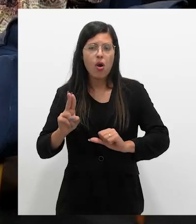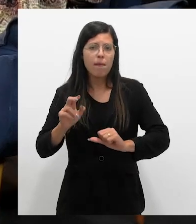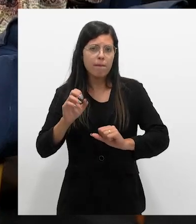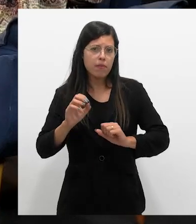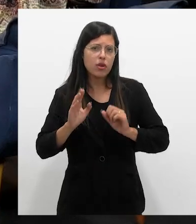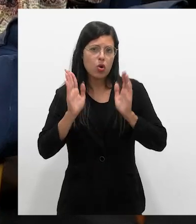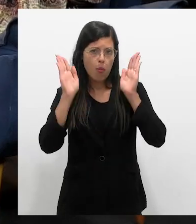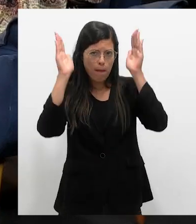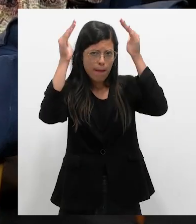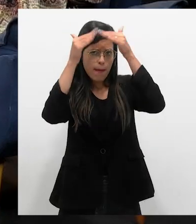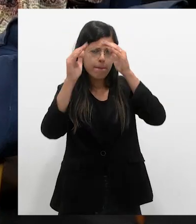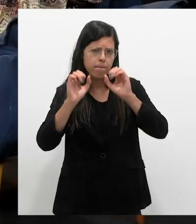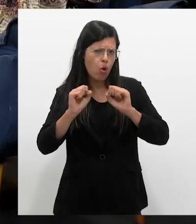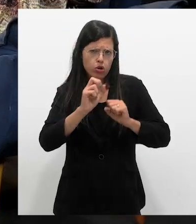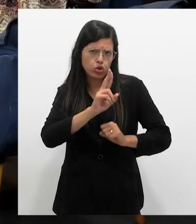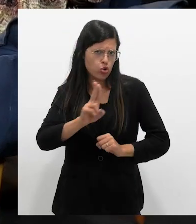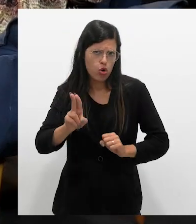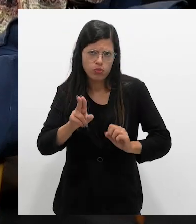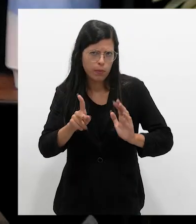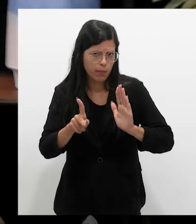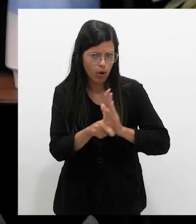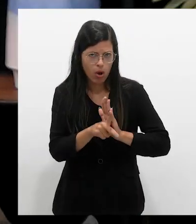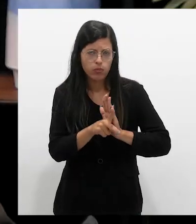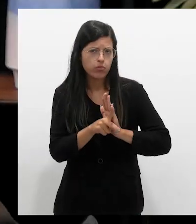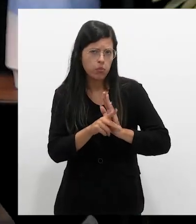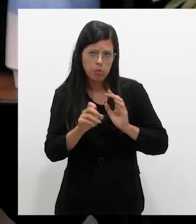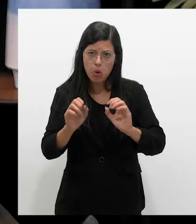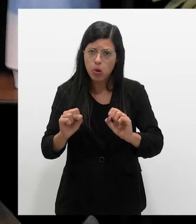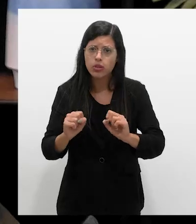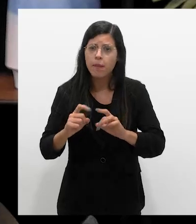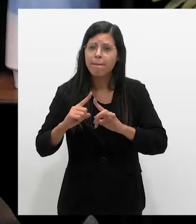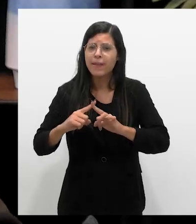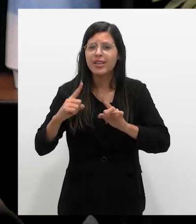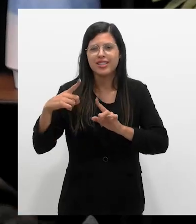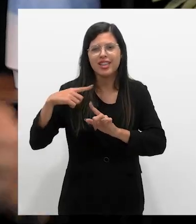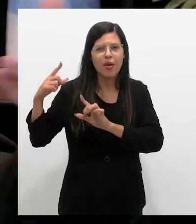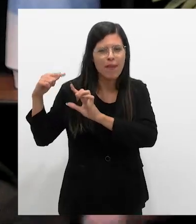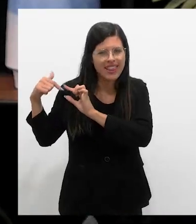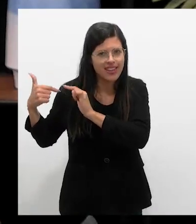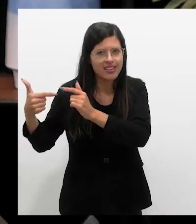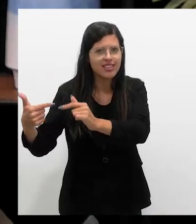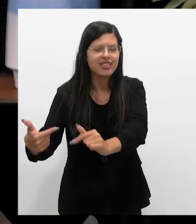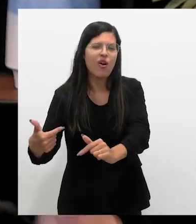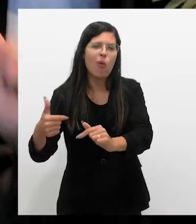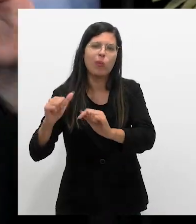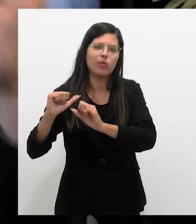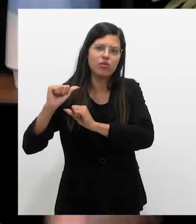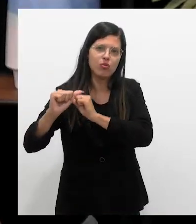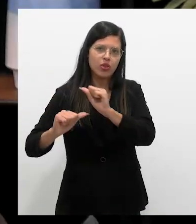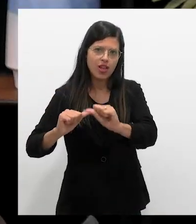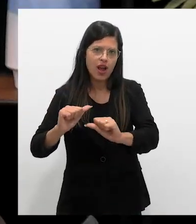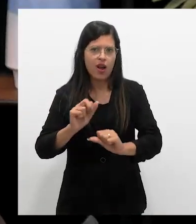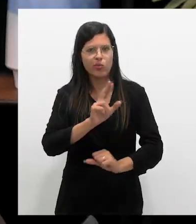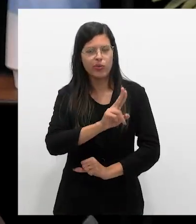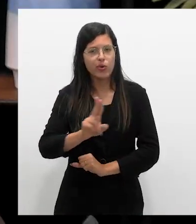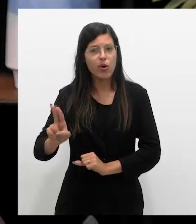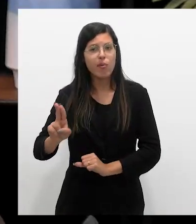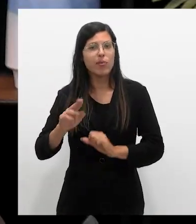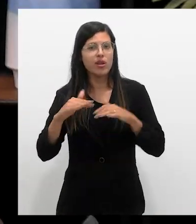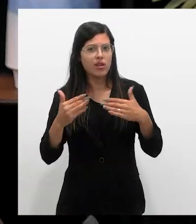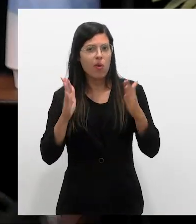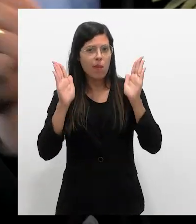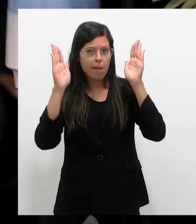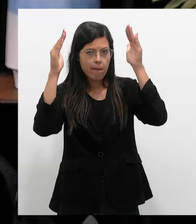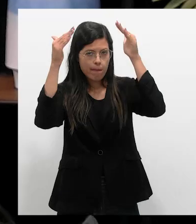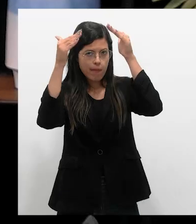tese, o Papa poderia usar o seu nome de batismo, seu nome civil? Poderia, mas há uma longuíssima tradição de mudança de nome,